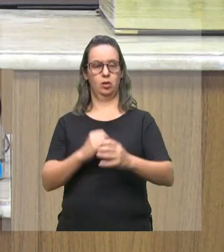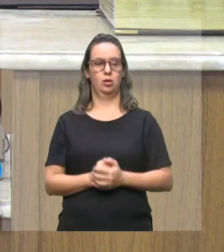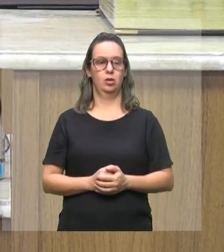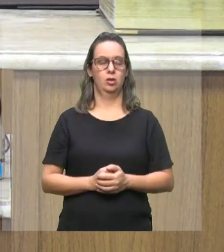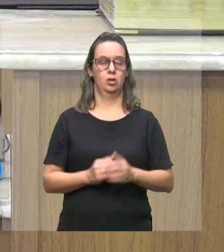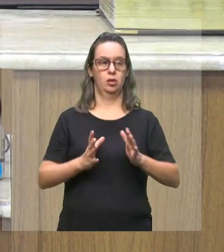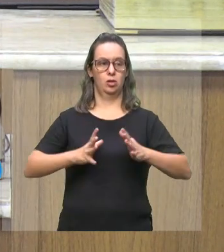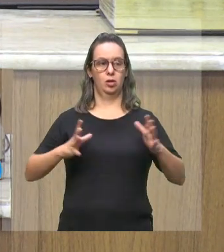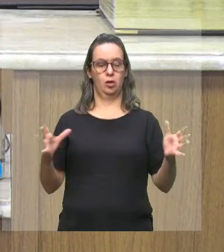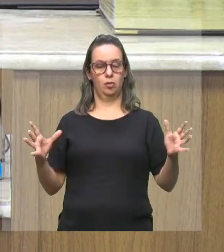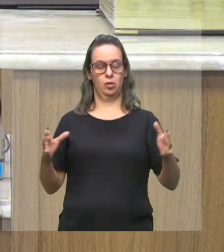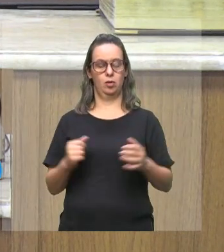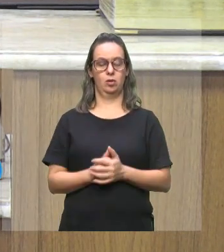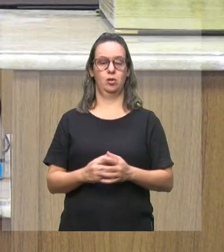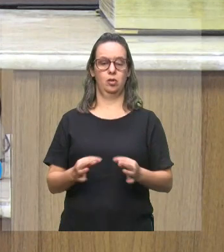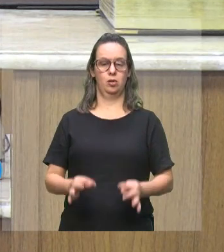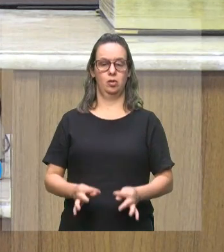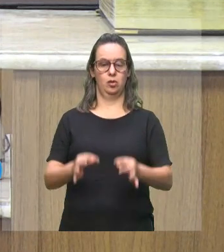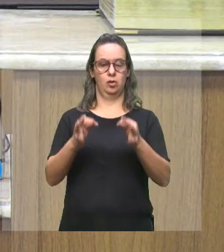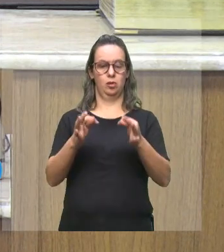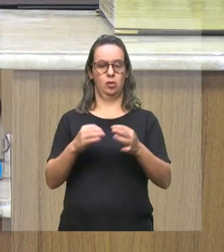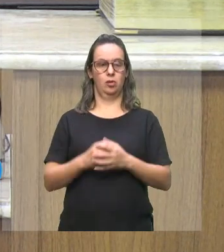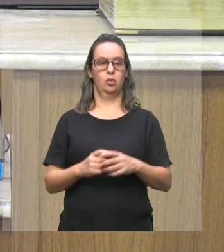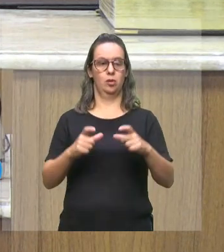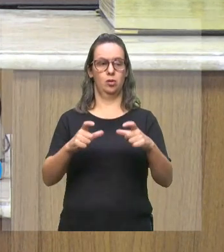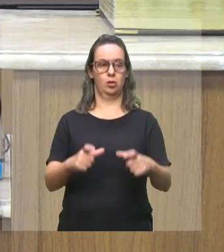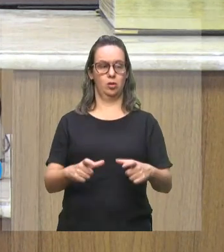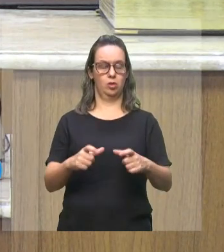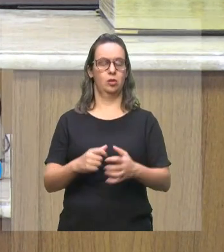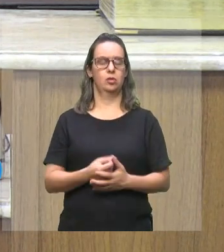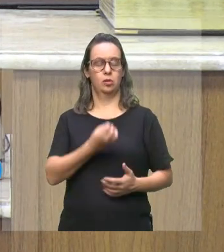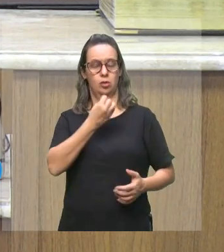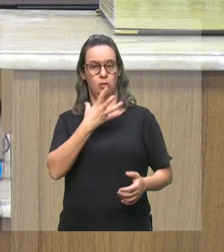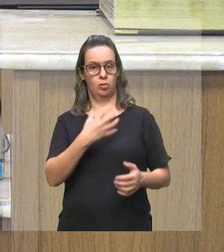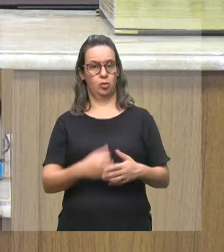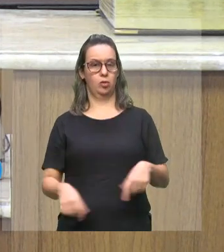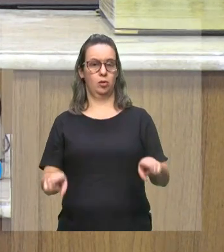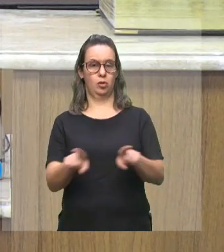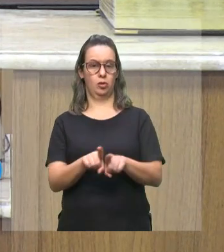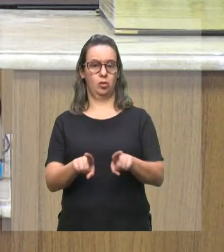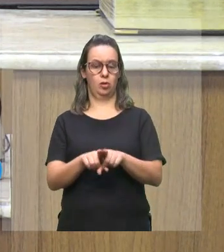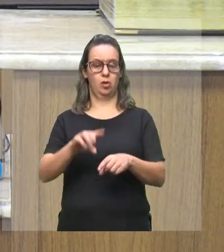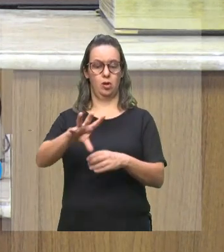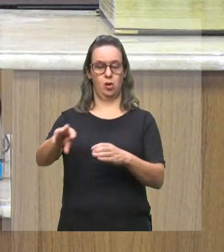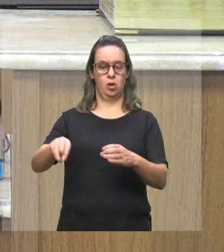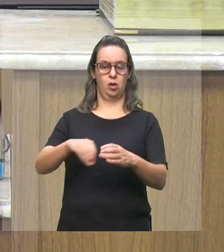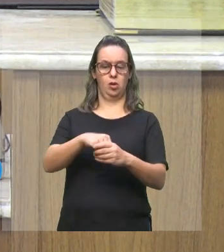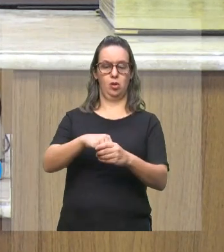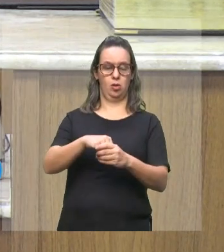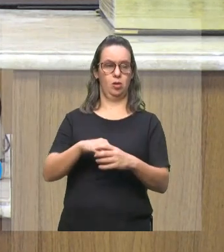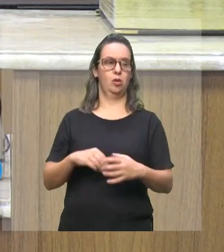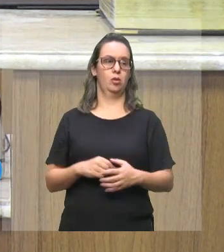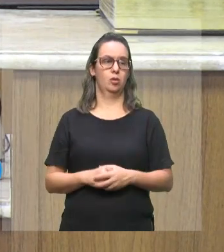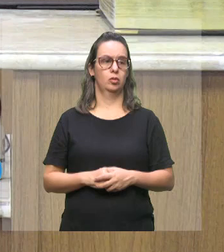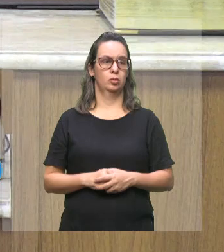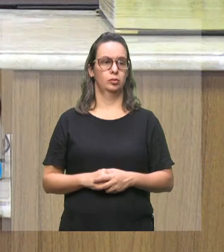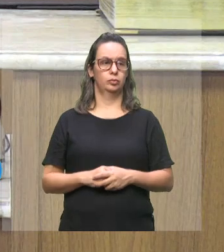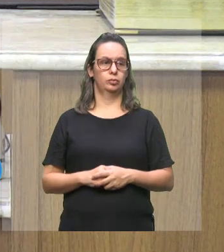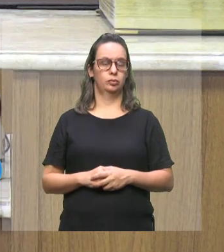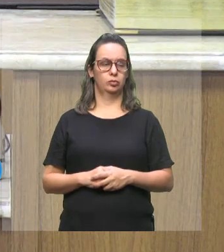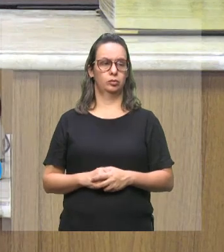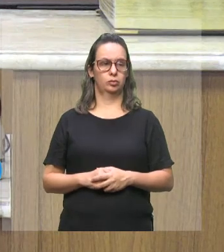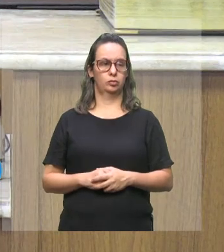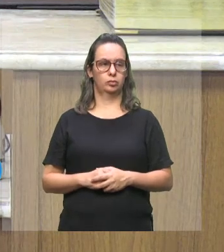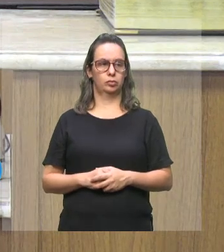extensão tecnológica em ambiente produtivo, bem como a inclusão de dispositivos que promovam